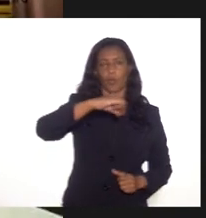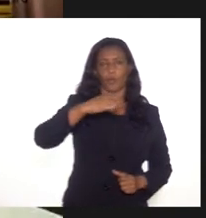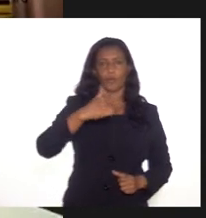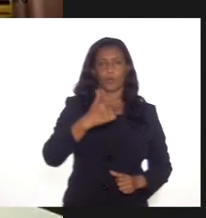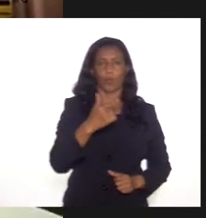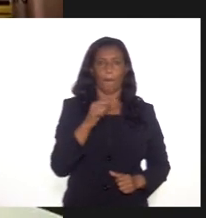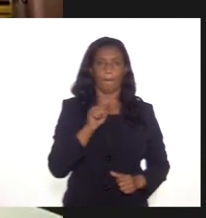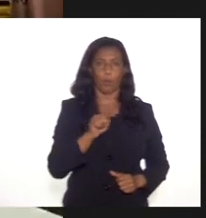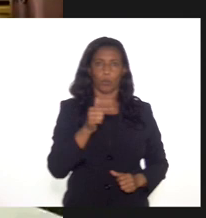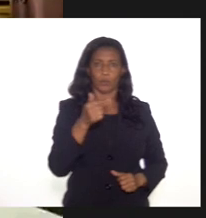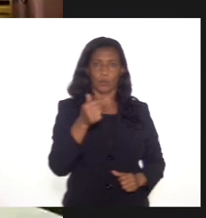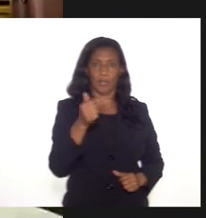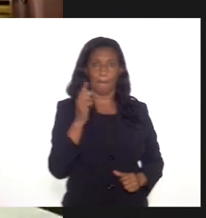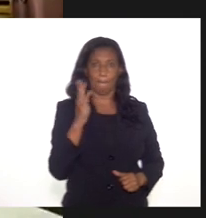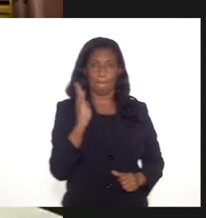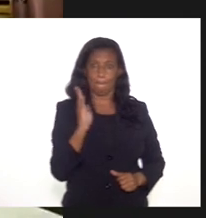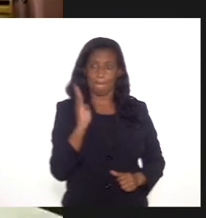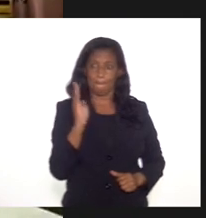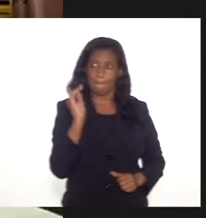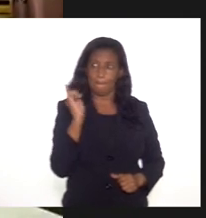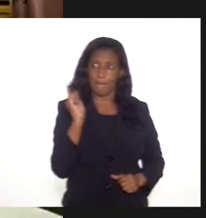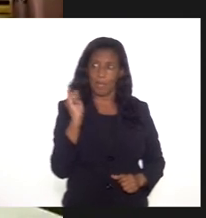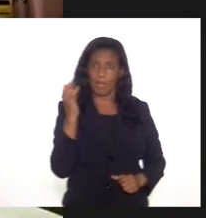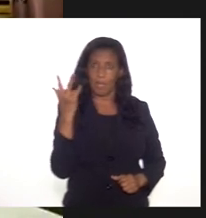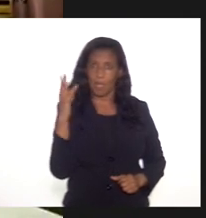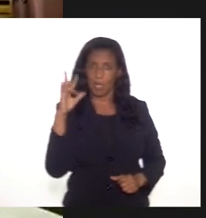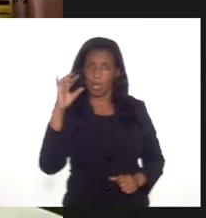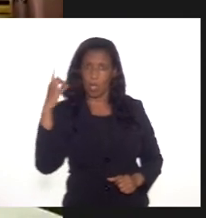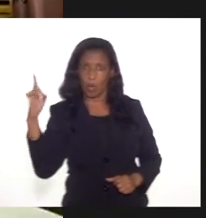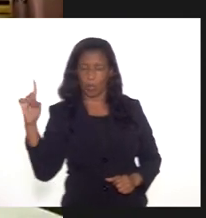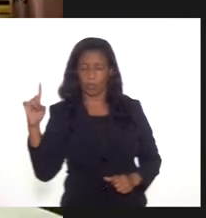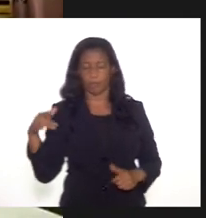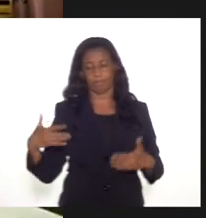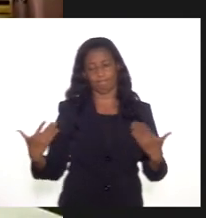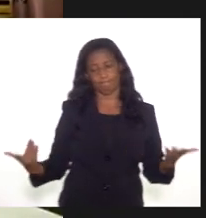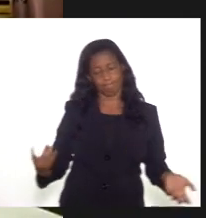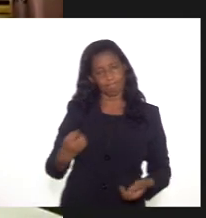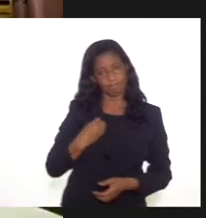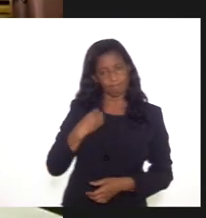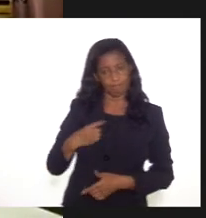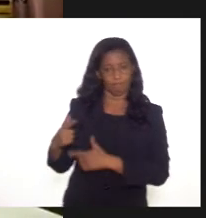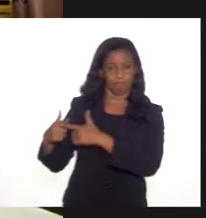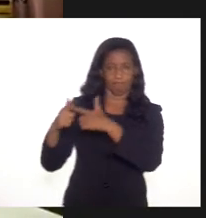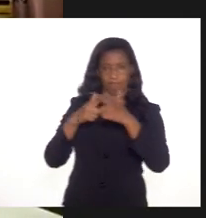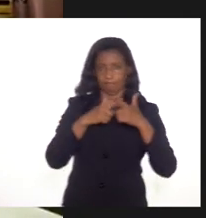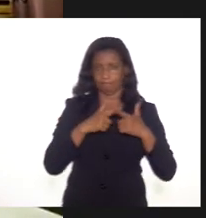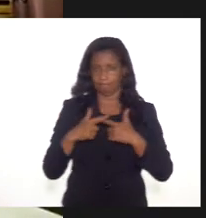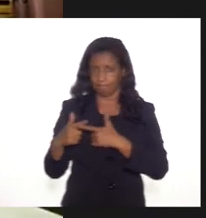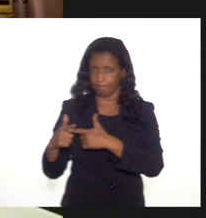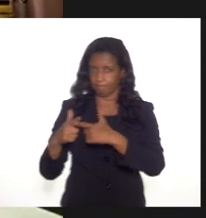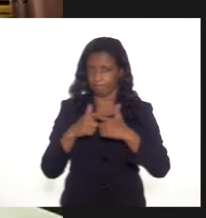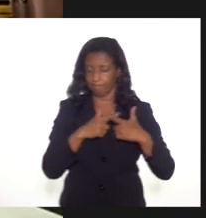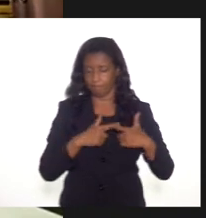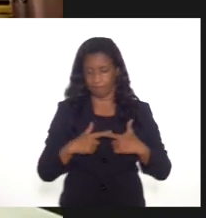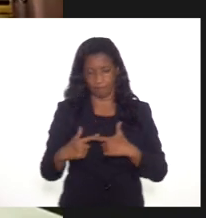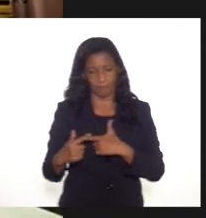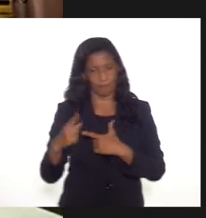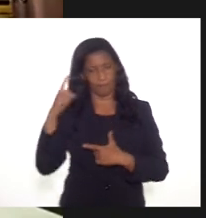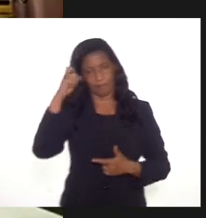,7 bilhões. Ou seja, estamos numa situação de muita fragilidade